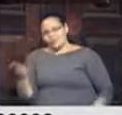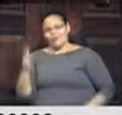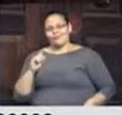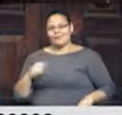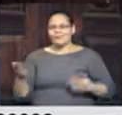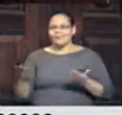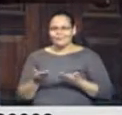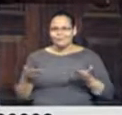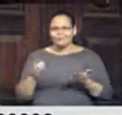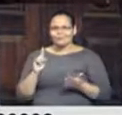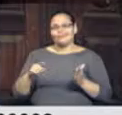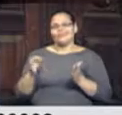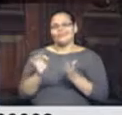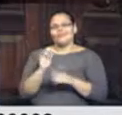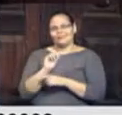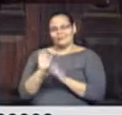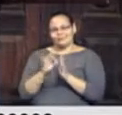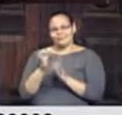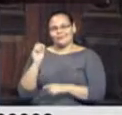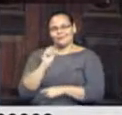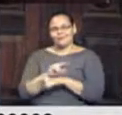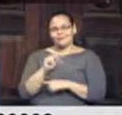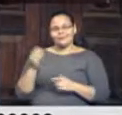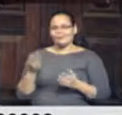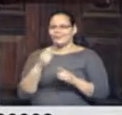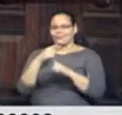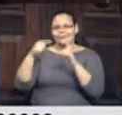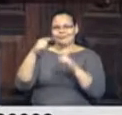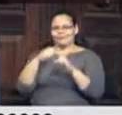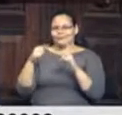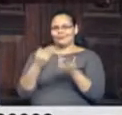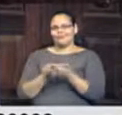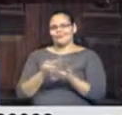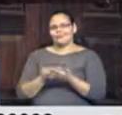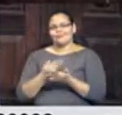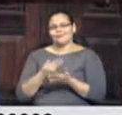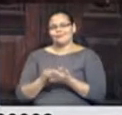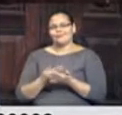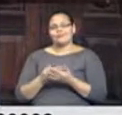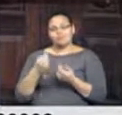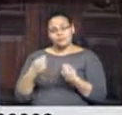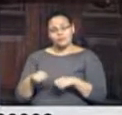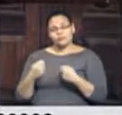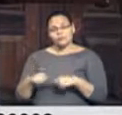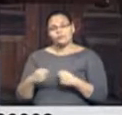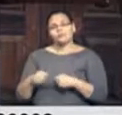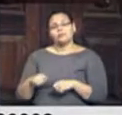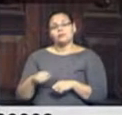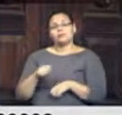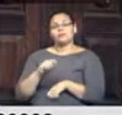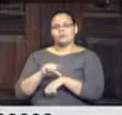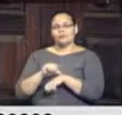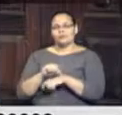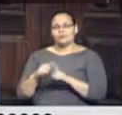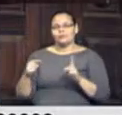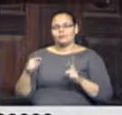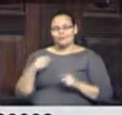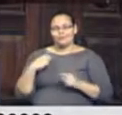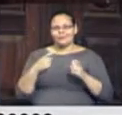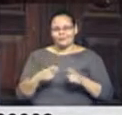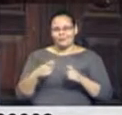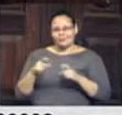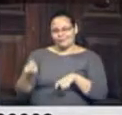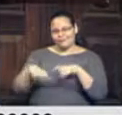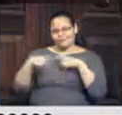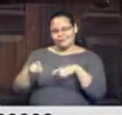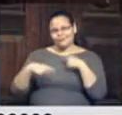a escola de matrícula de turno parcial. Essa questão precisa ser revista. Escolas e área